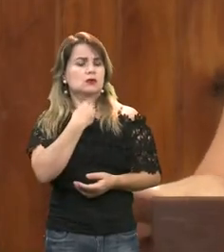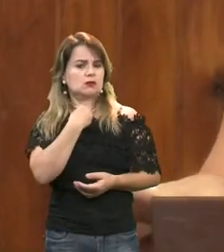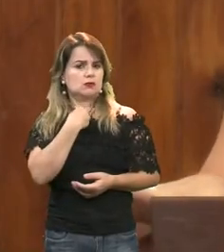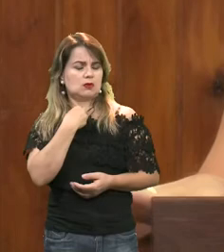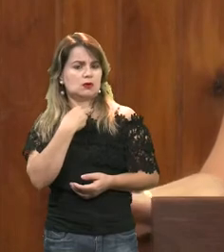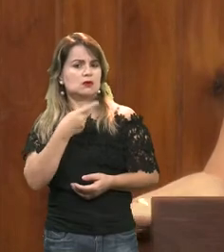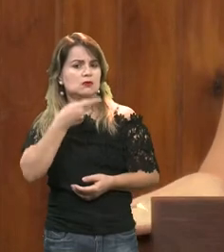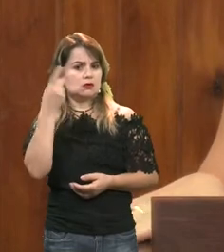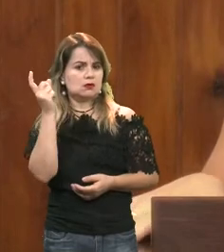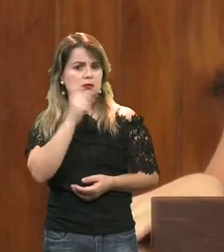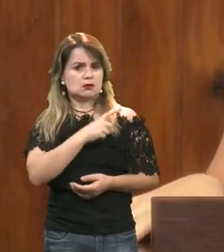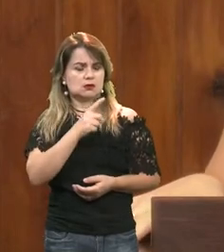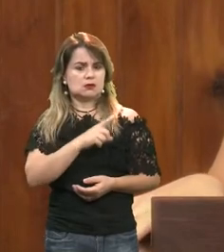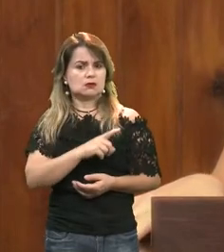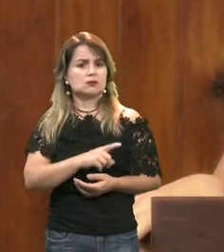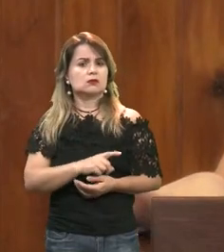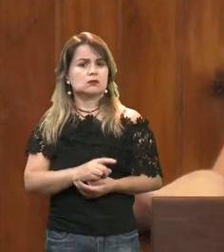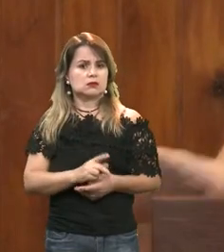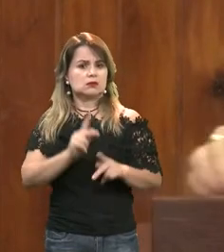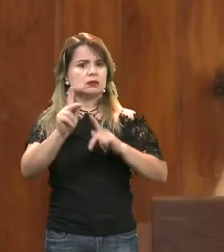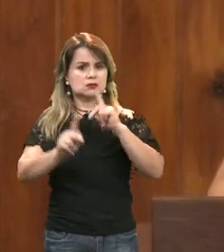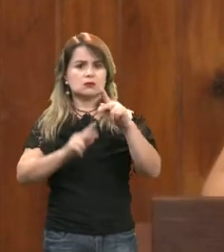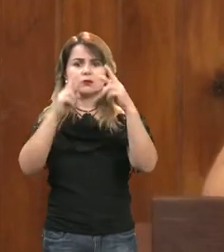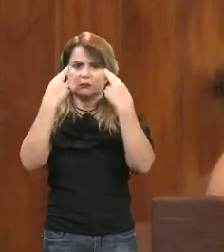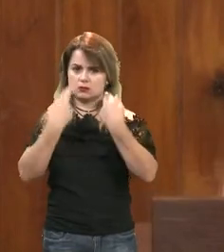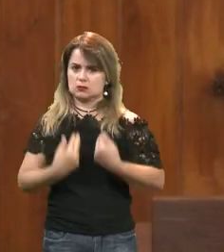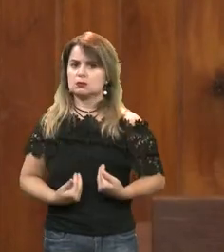nenhum ser humano. Ninguém.